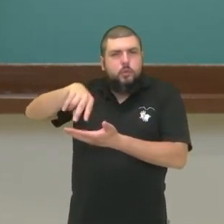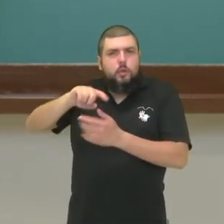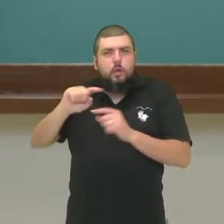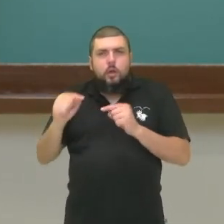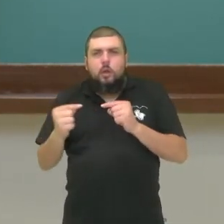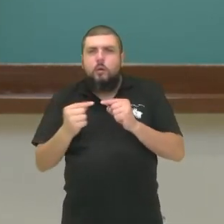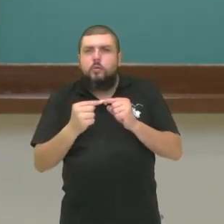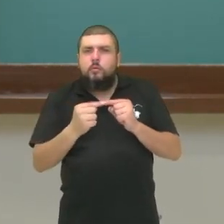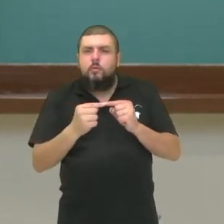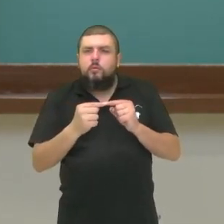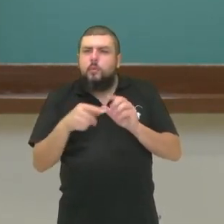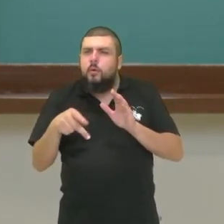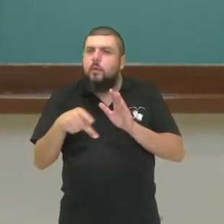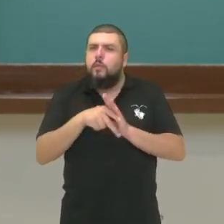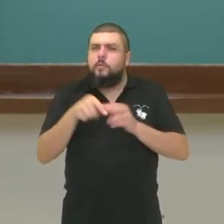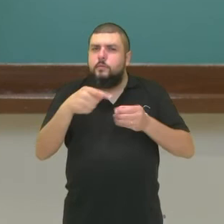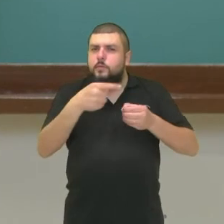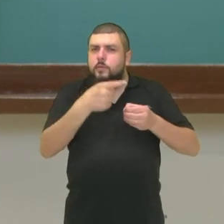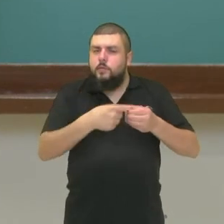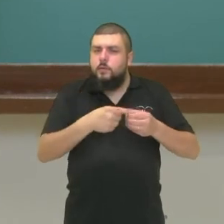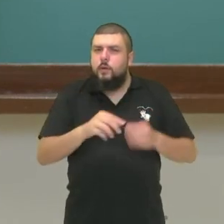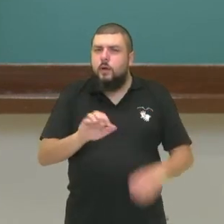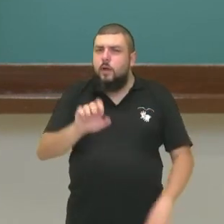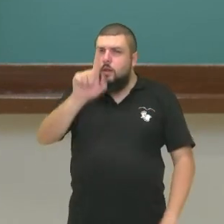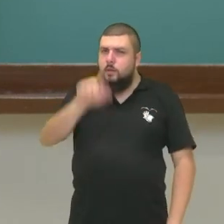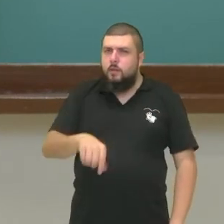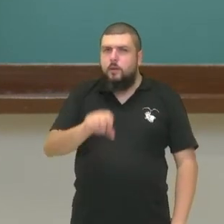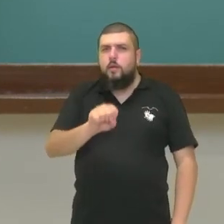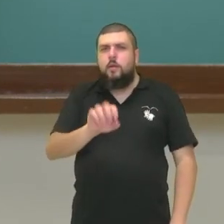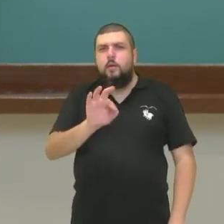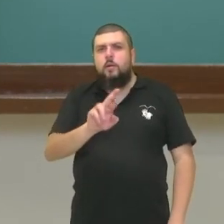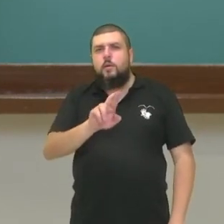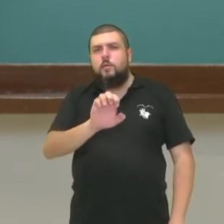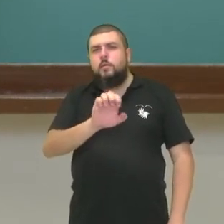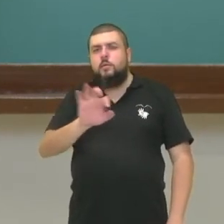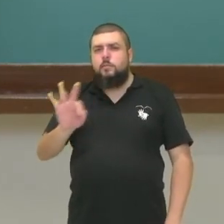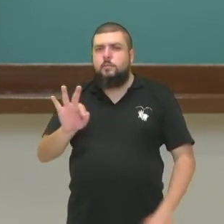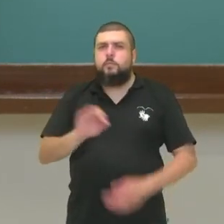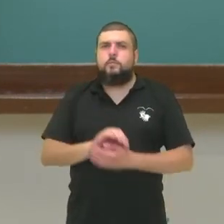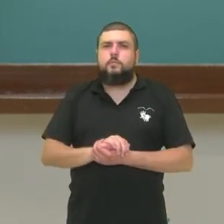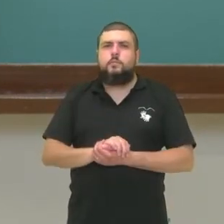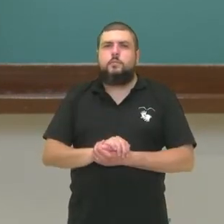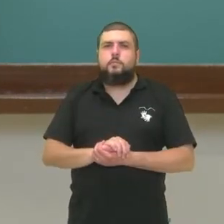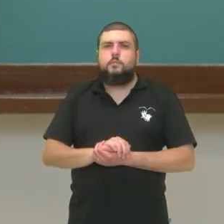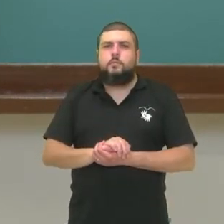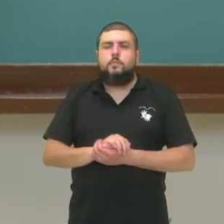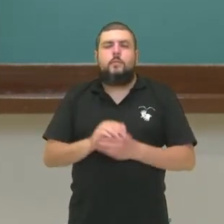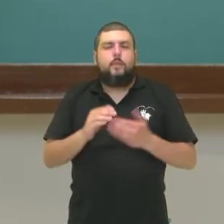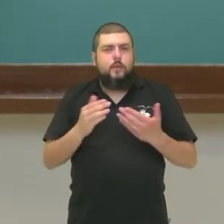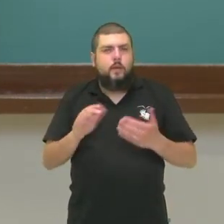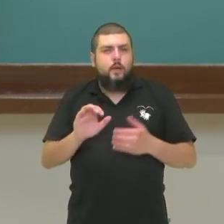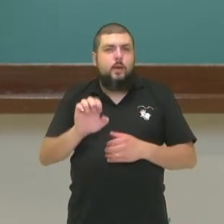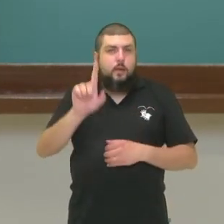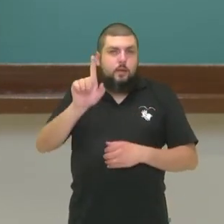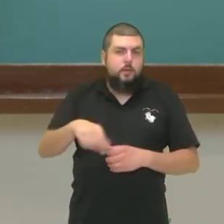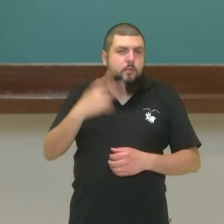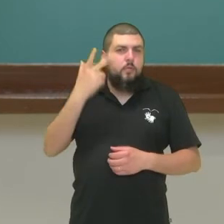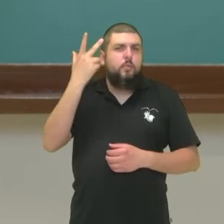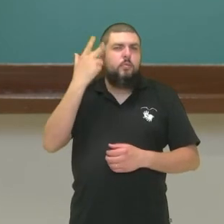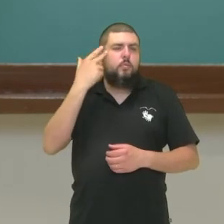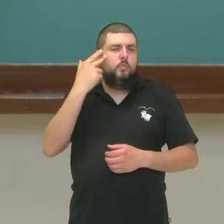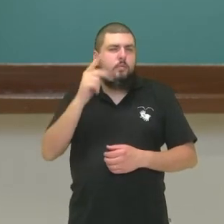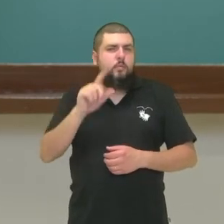um ritmo do street dance, tá? Então, quando a gente usa esse termo, nós estamos falando no geral, tá